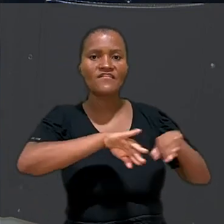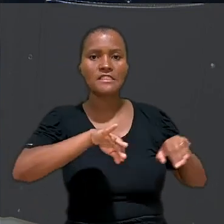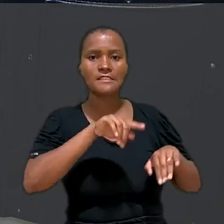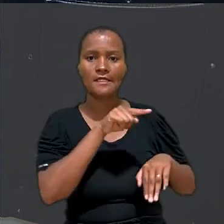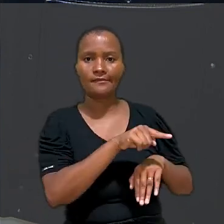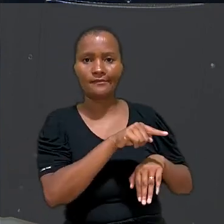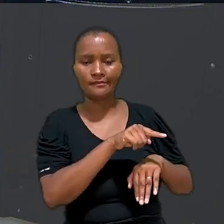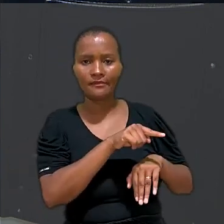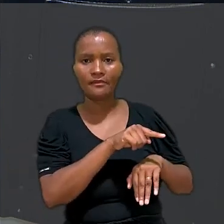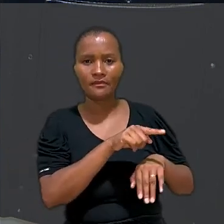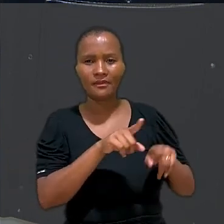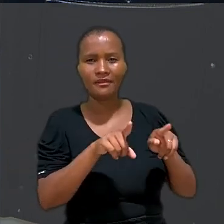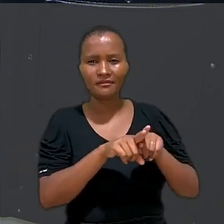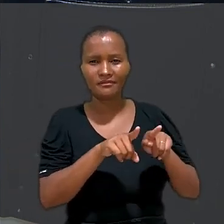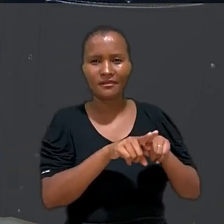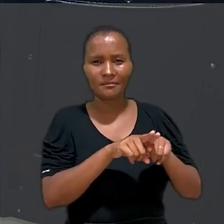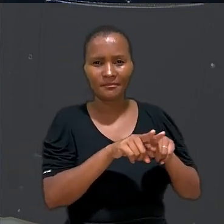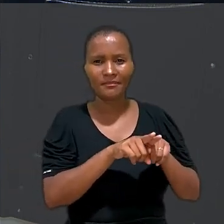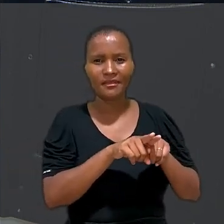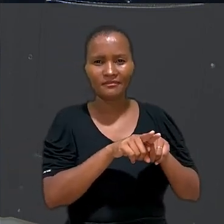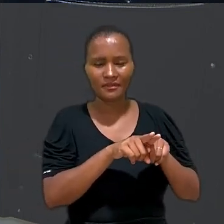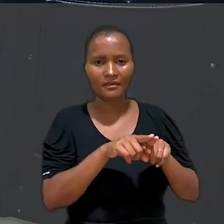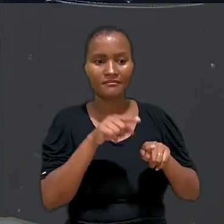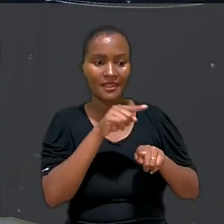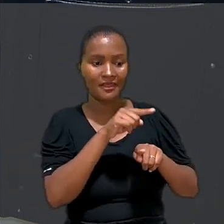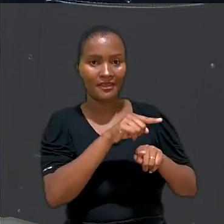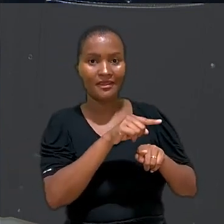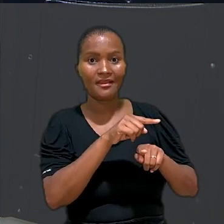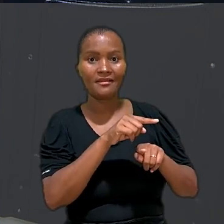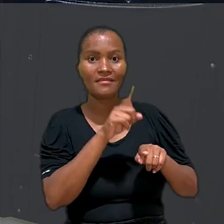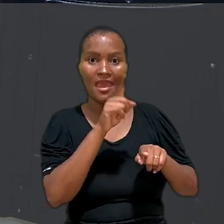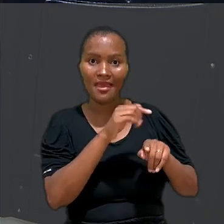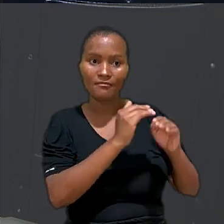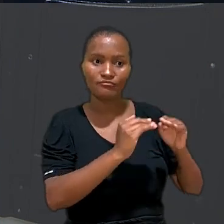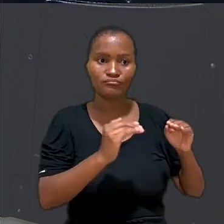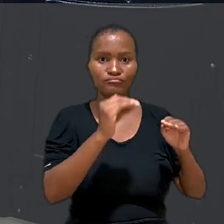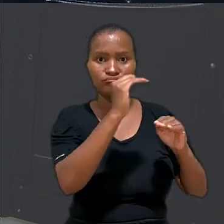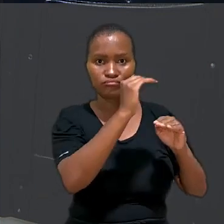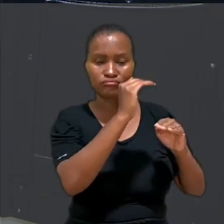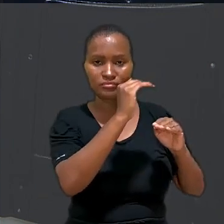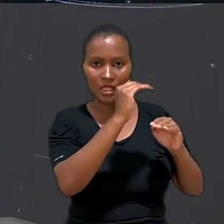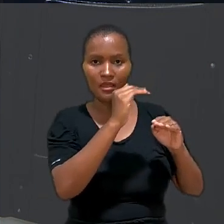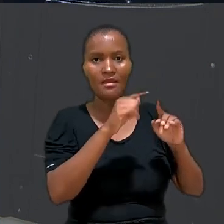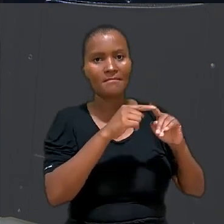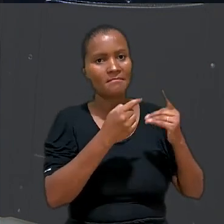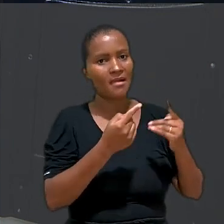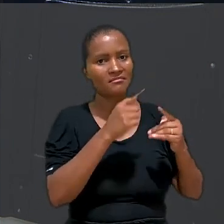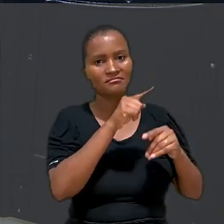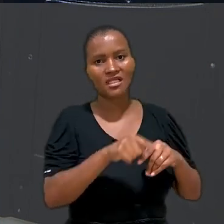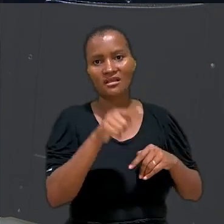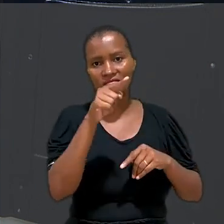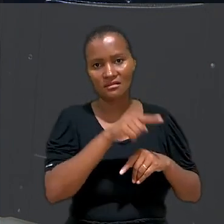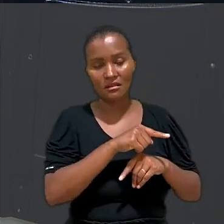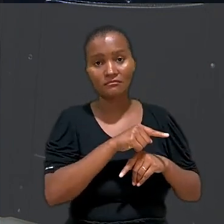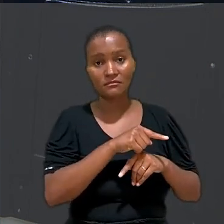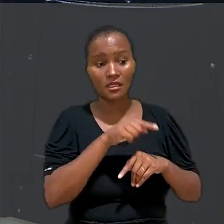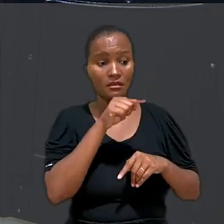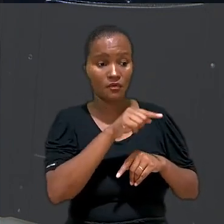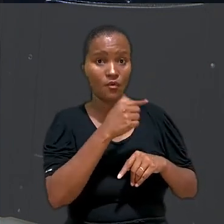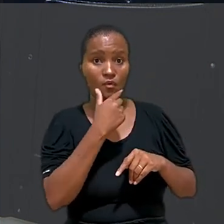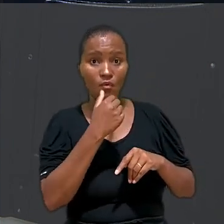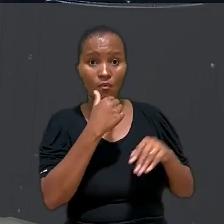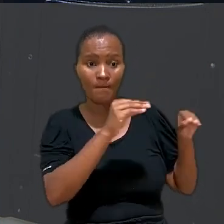afastarem dele. Além disso, uma promoção teria sido suspensa. O trabalhador chegou a ser transferido para um setor